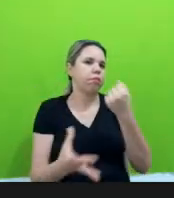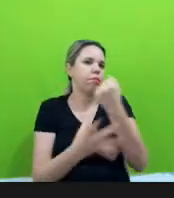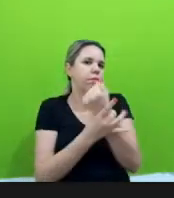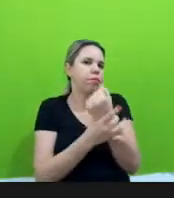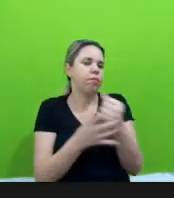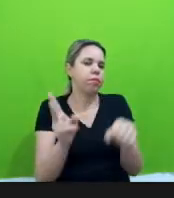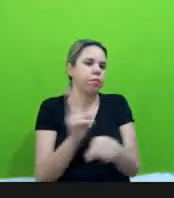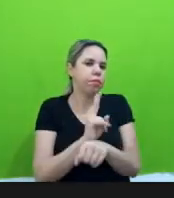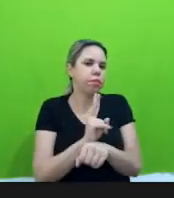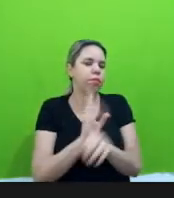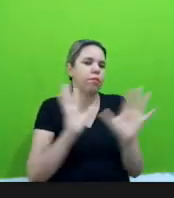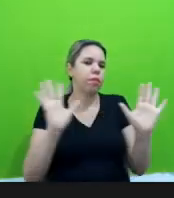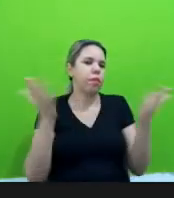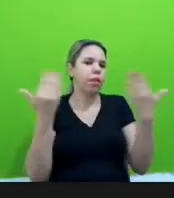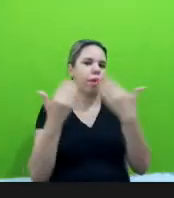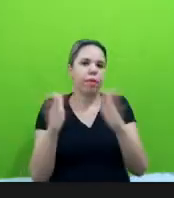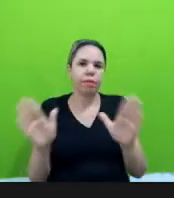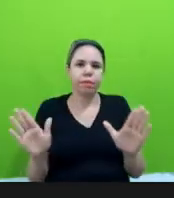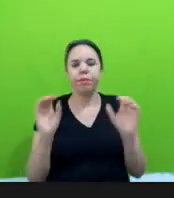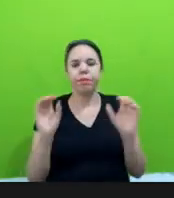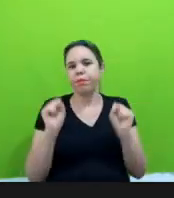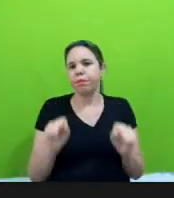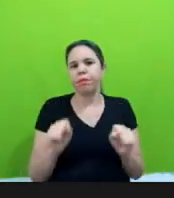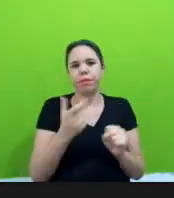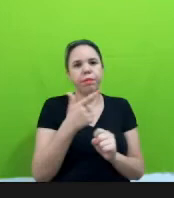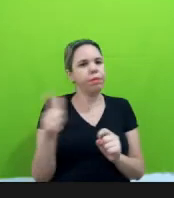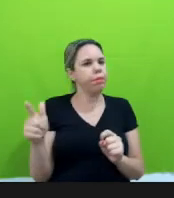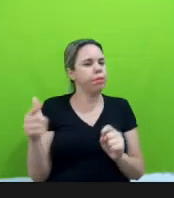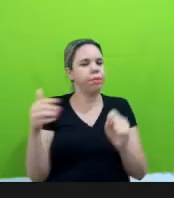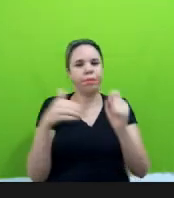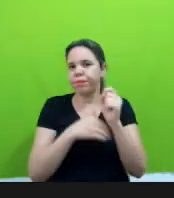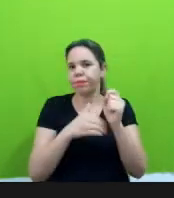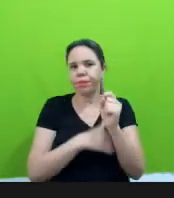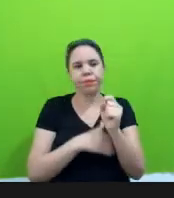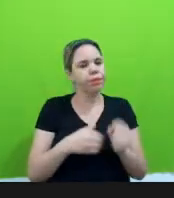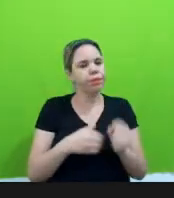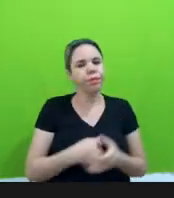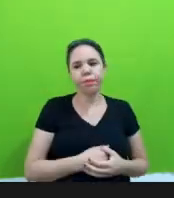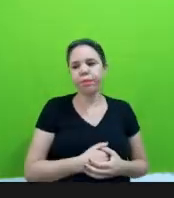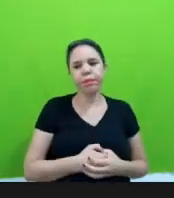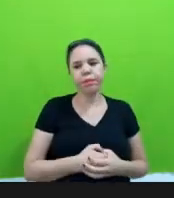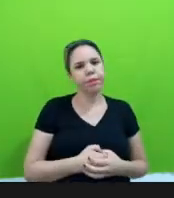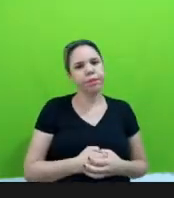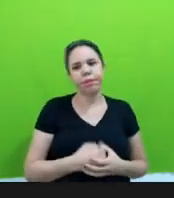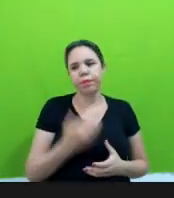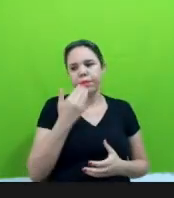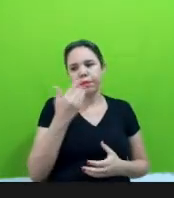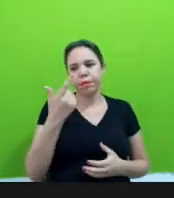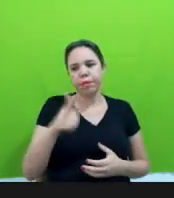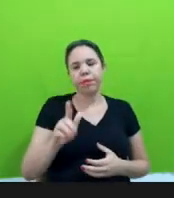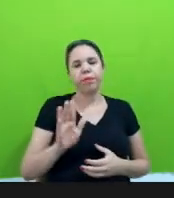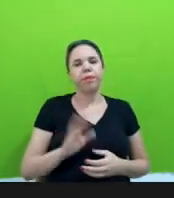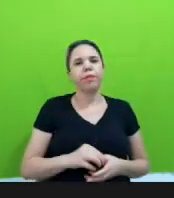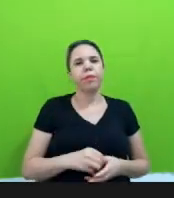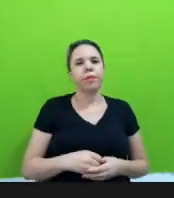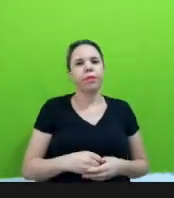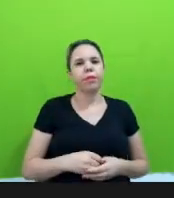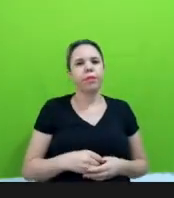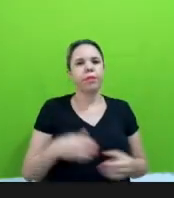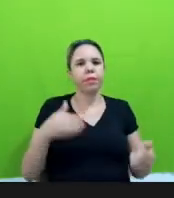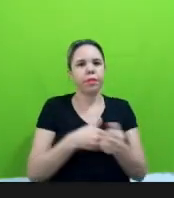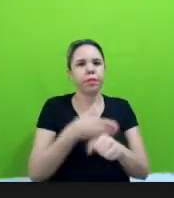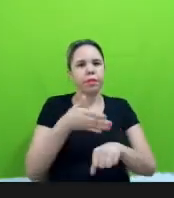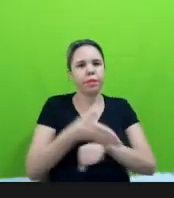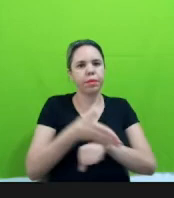eventos aconteceram, não tem mais sigilo sobre aquela informação. Então, podia ser solicitado novamente o acesso e essa informação